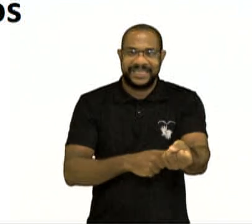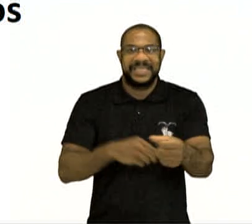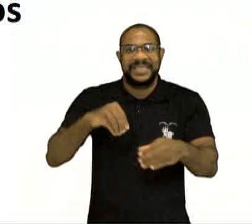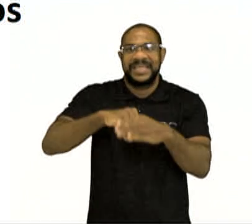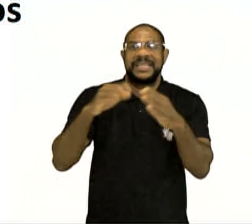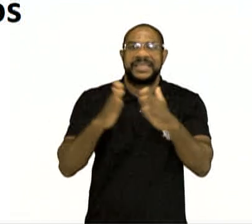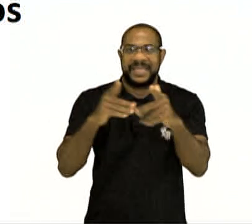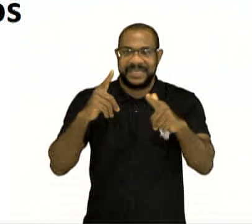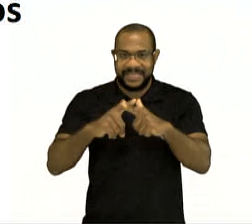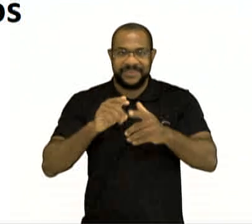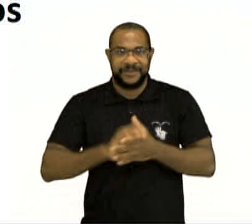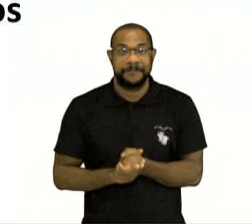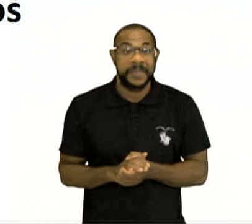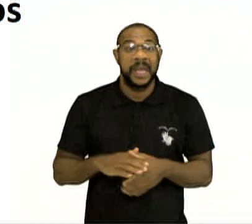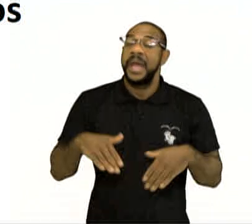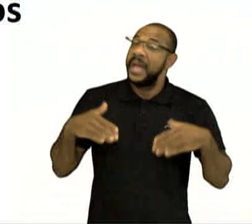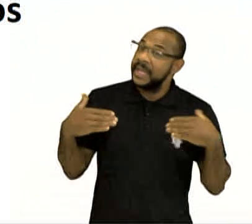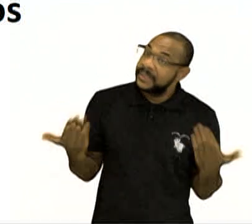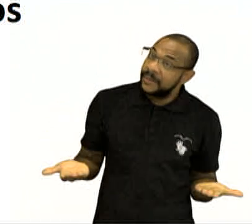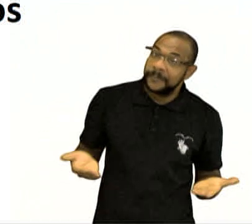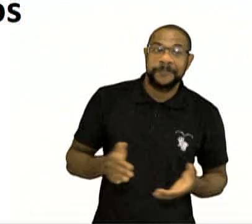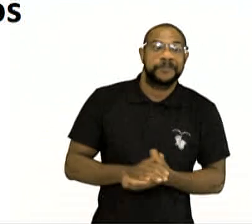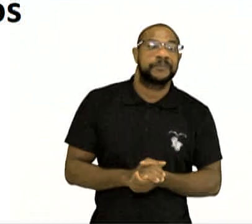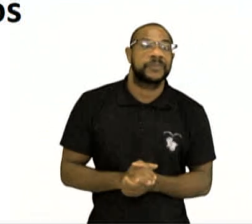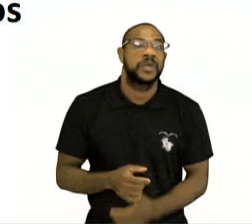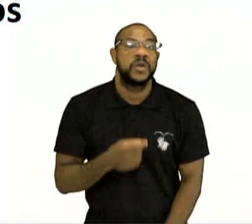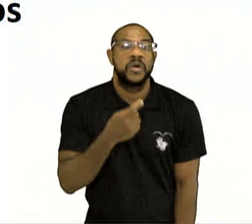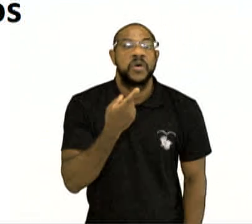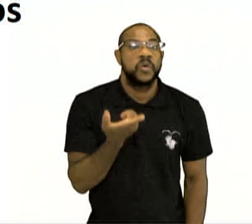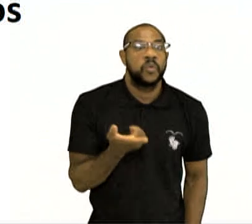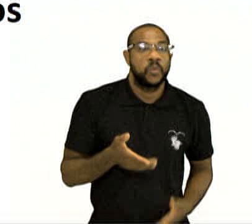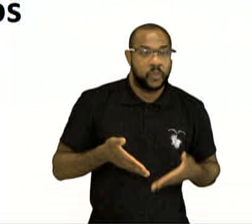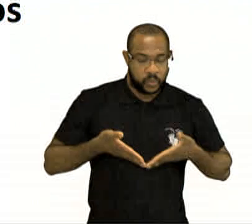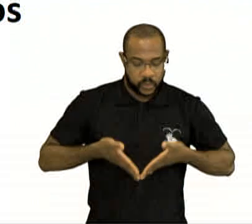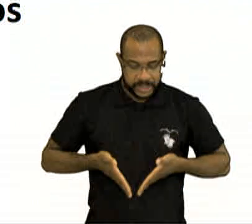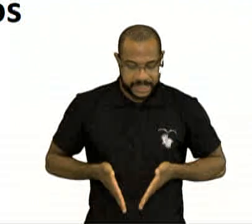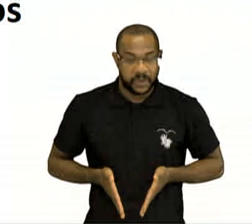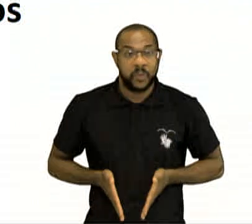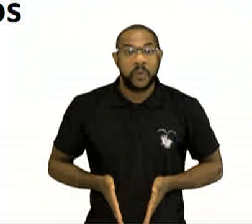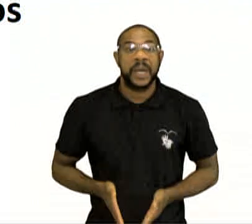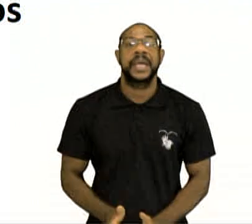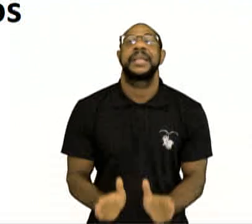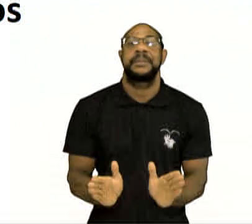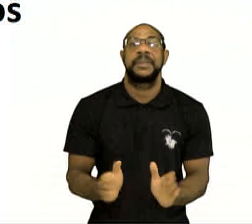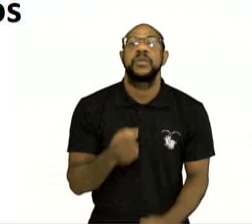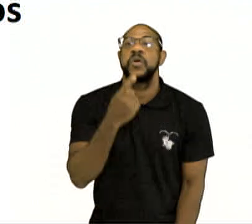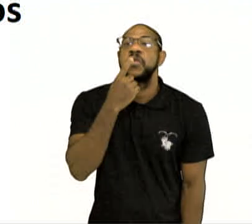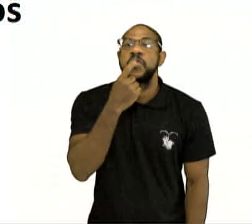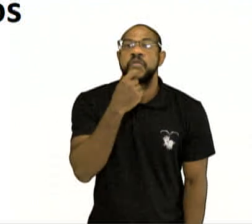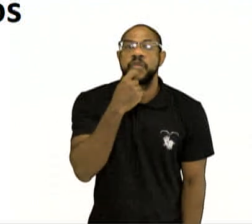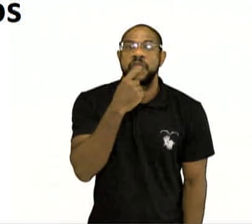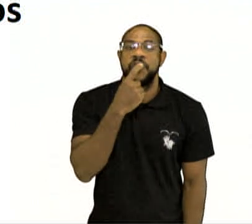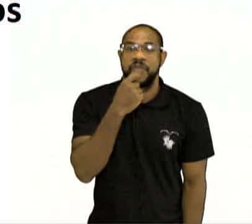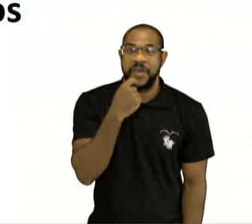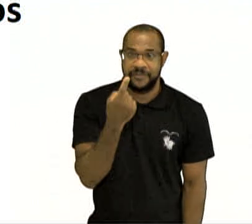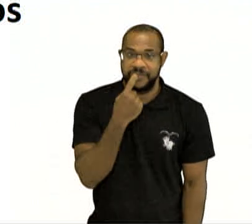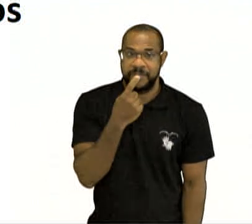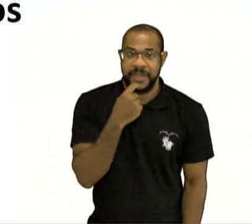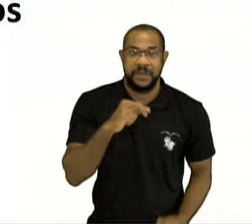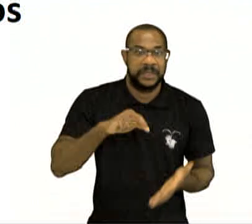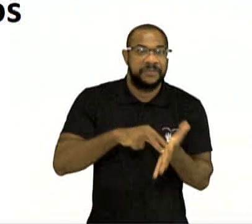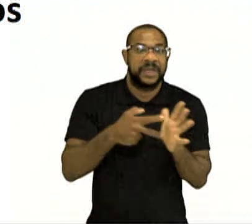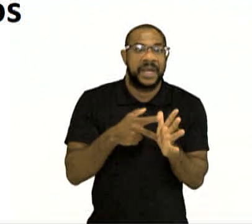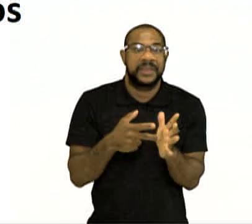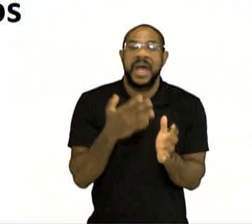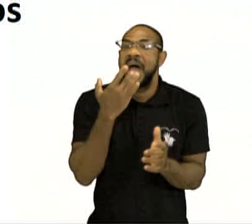durante o Renascimento, o vermelho viria a representar a cor da nobreza. Já o marrom e o